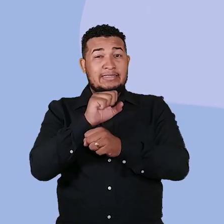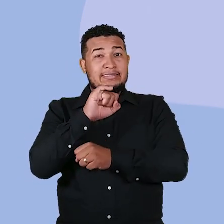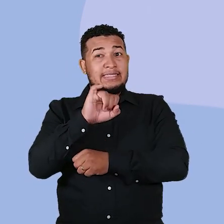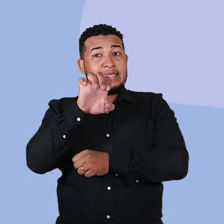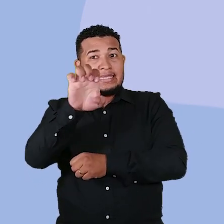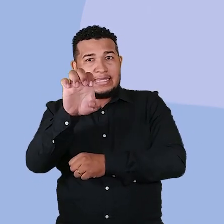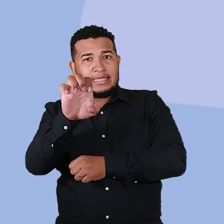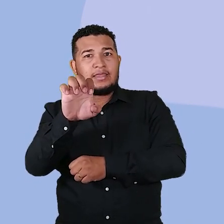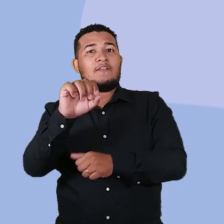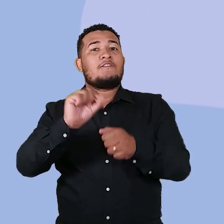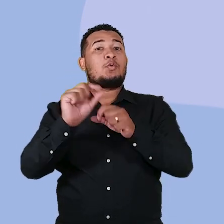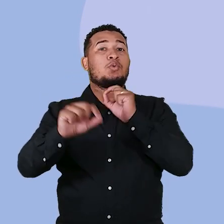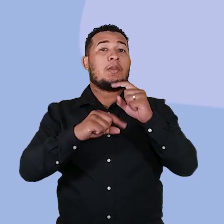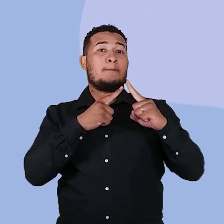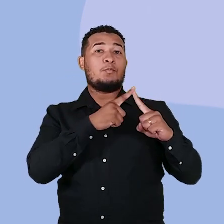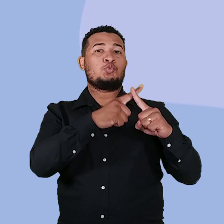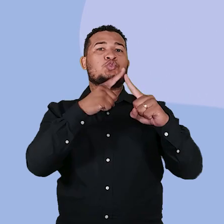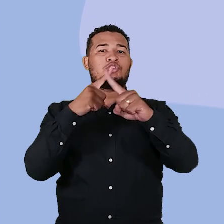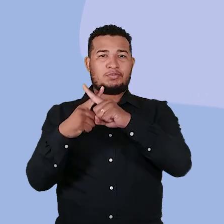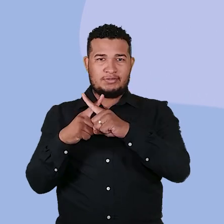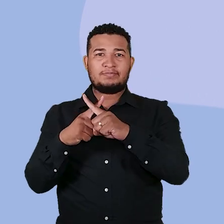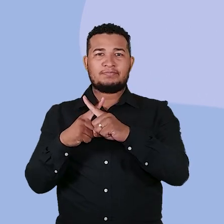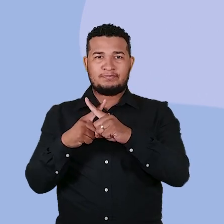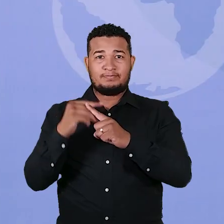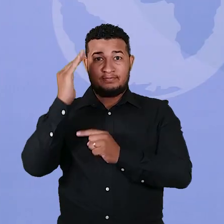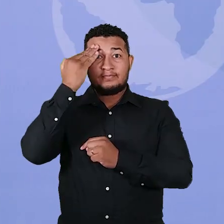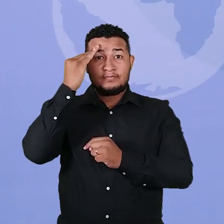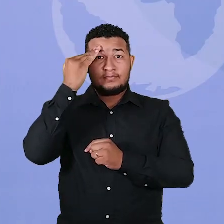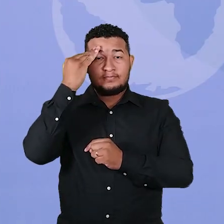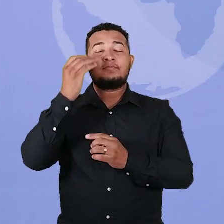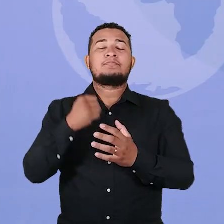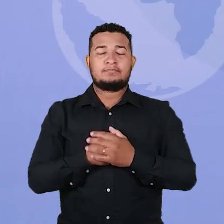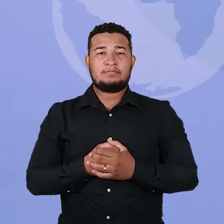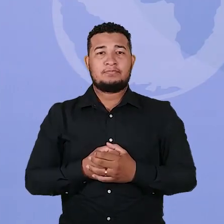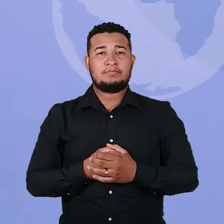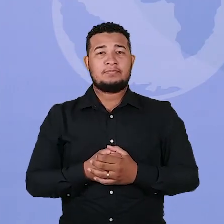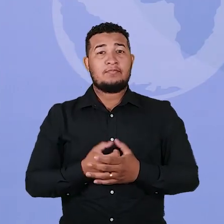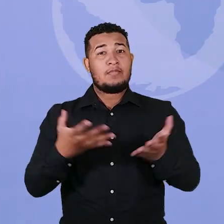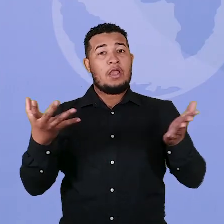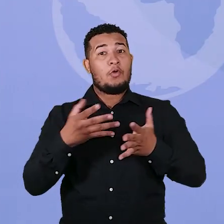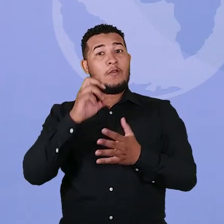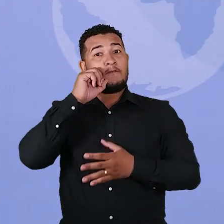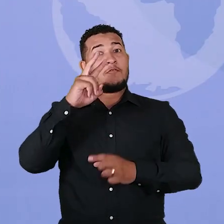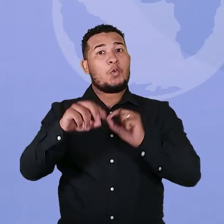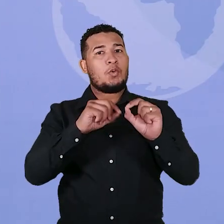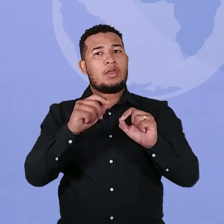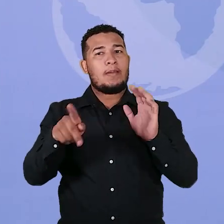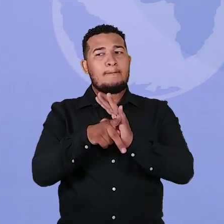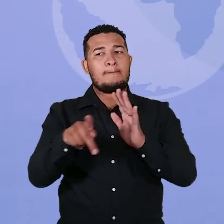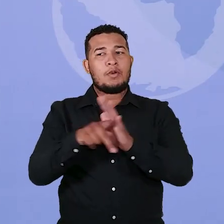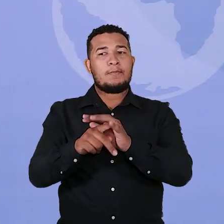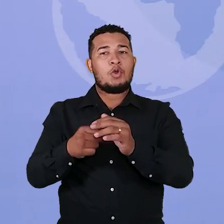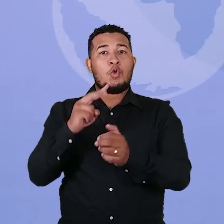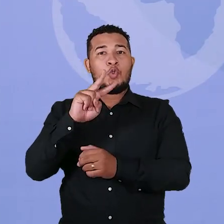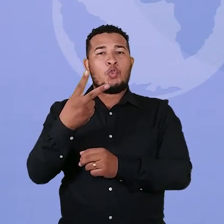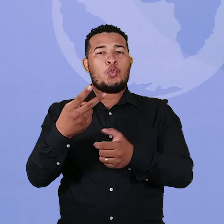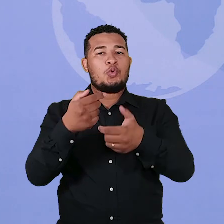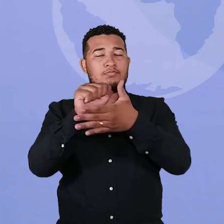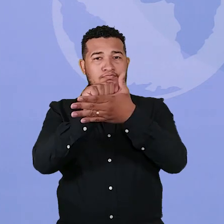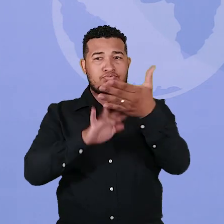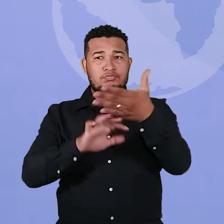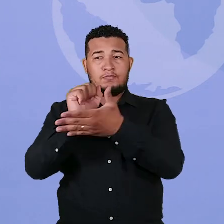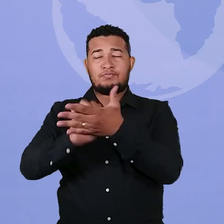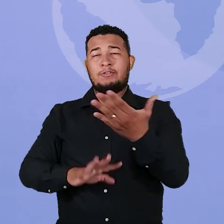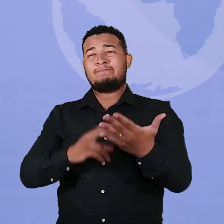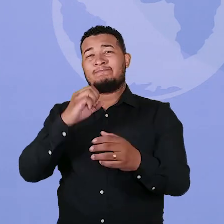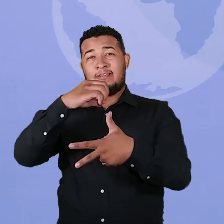que o ovo você soma e você multiplica tudo bem aí ó então vamos agora ver duas